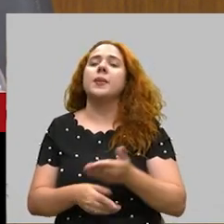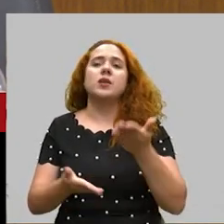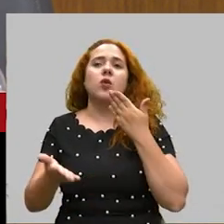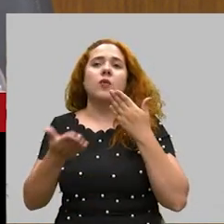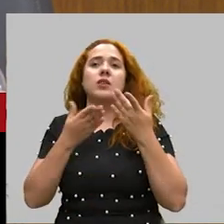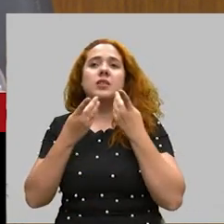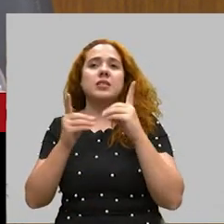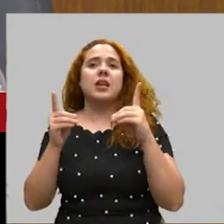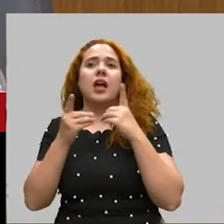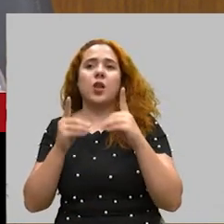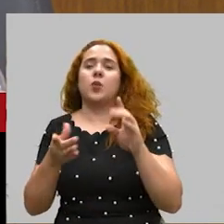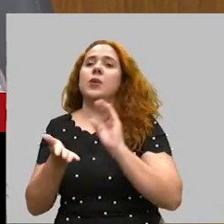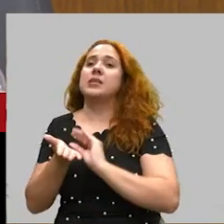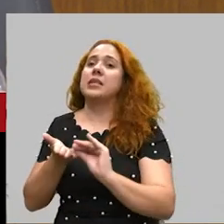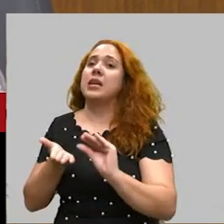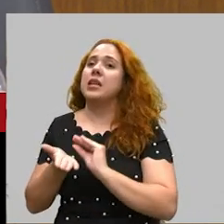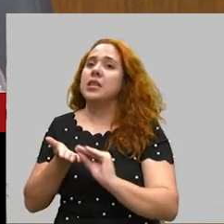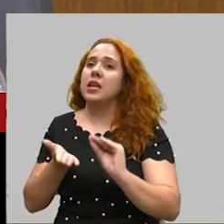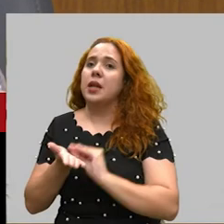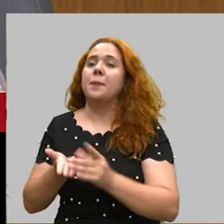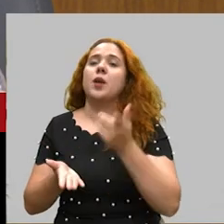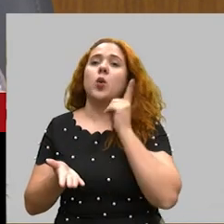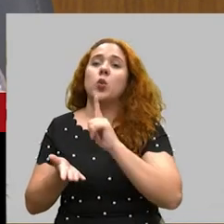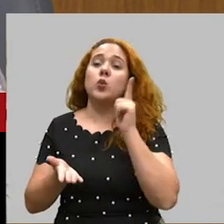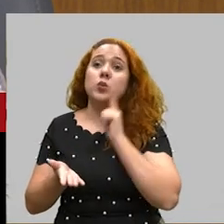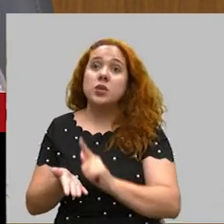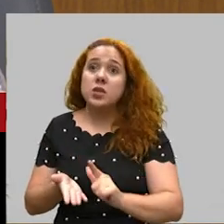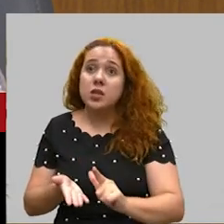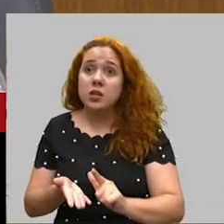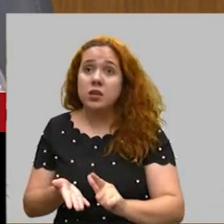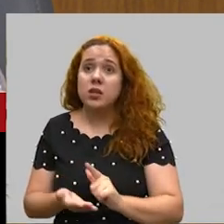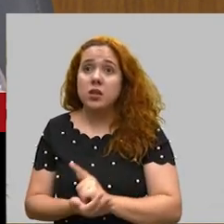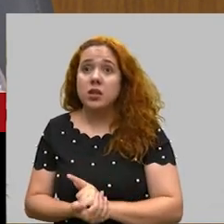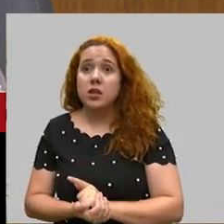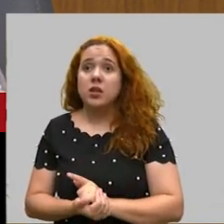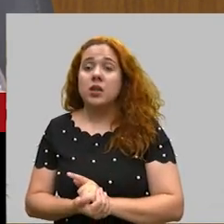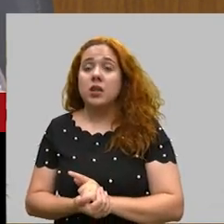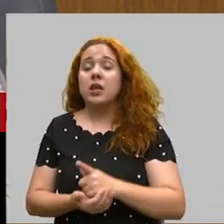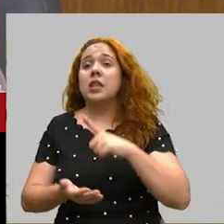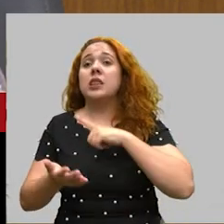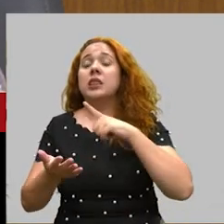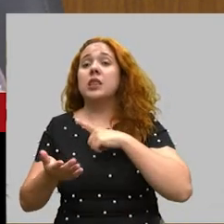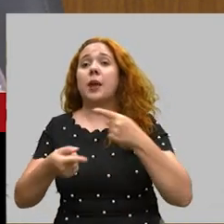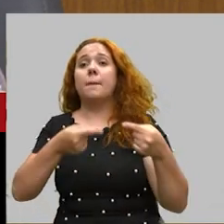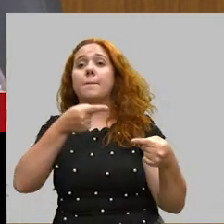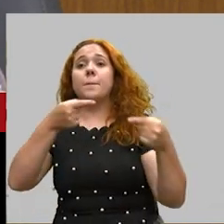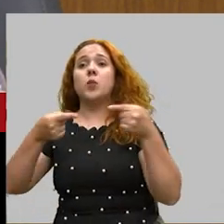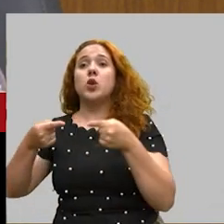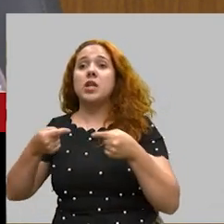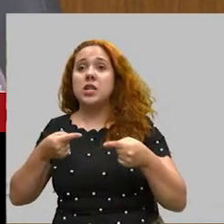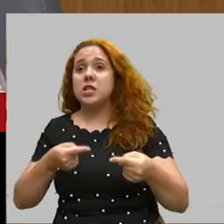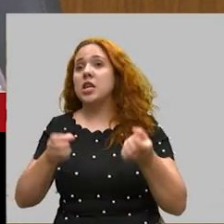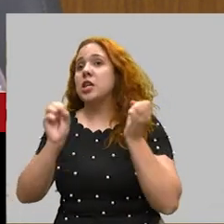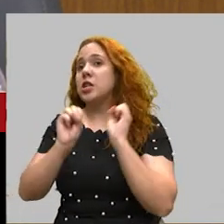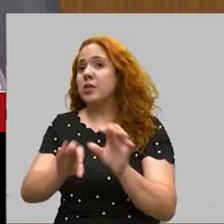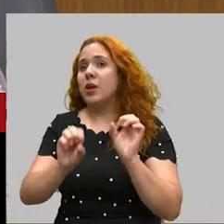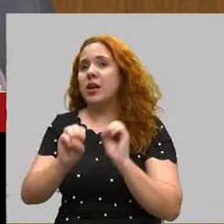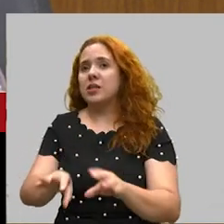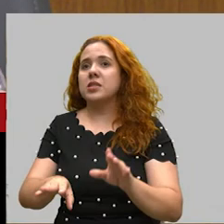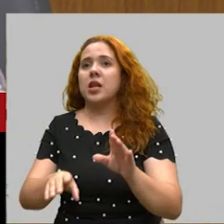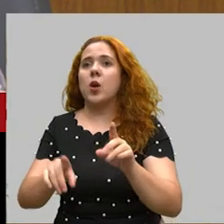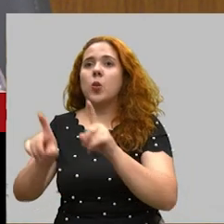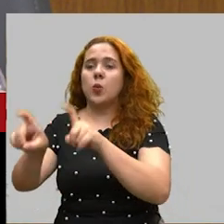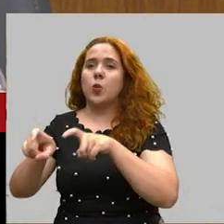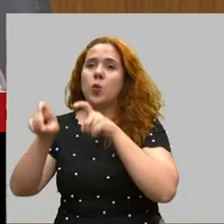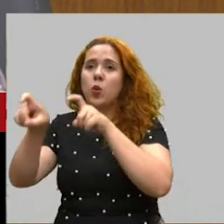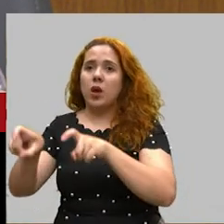secretaria onde vai garantir que política da Educação do campo no estado de Minas Gerais saia